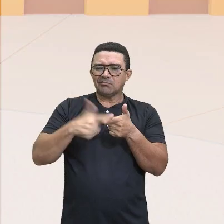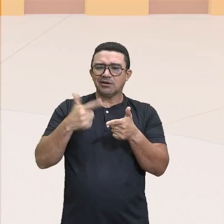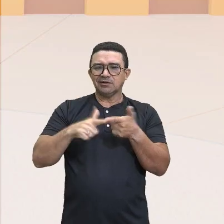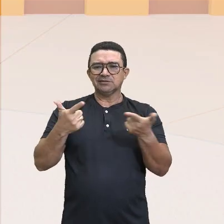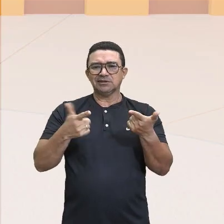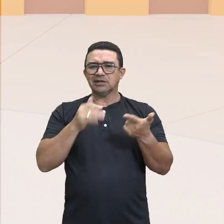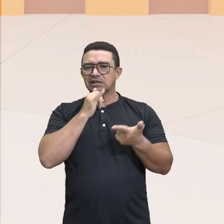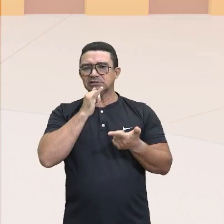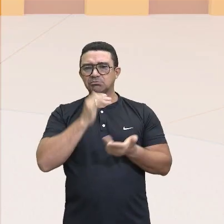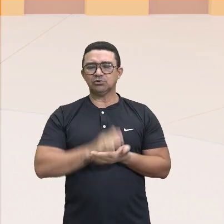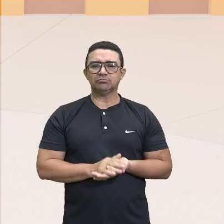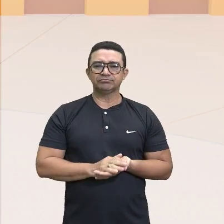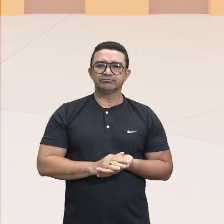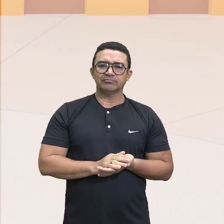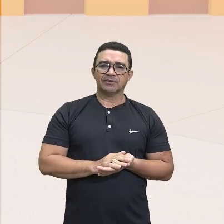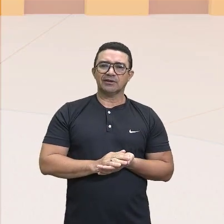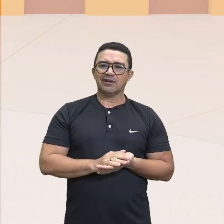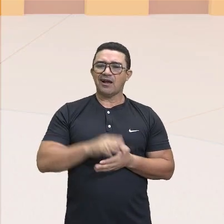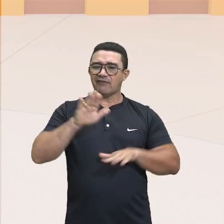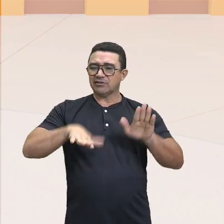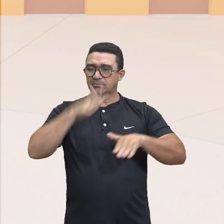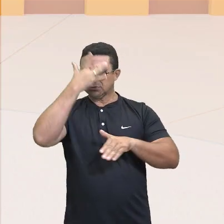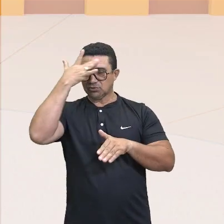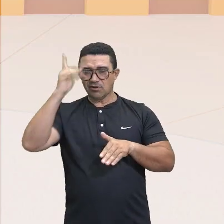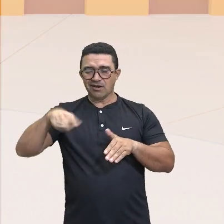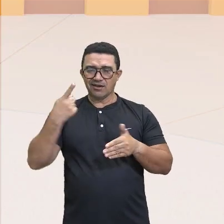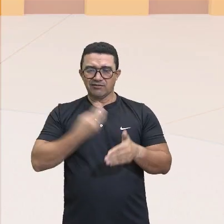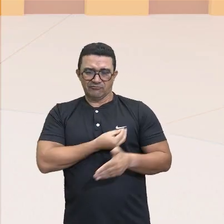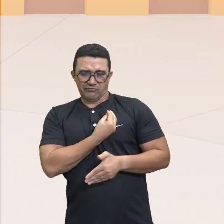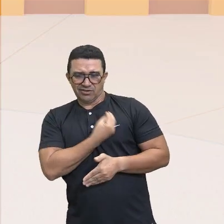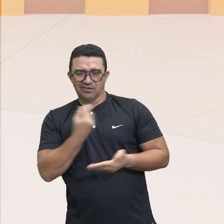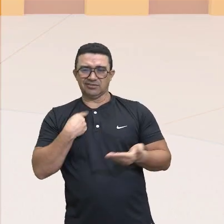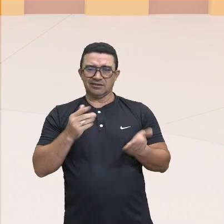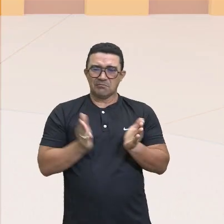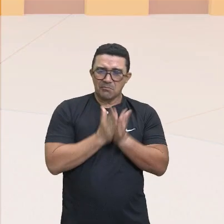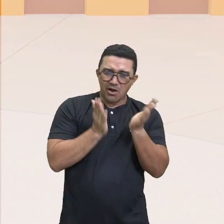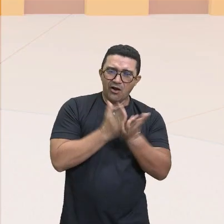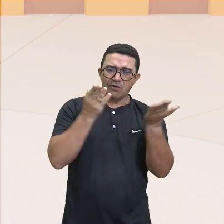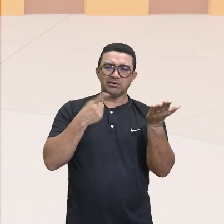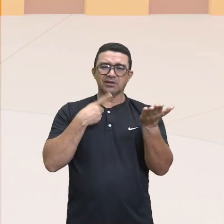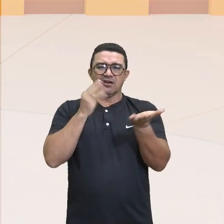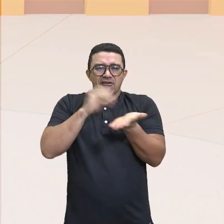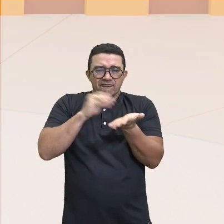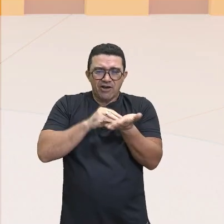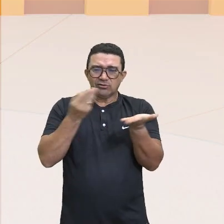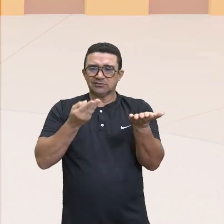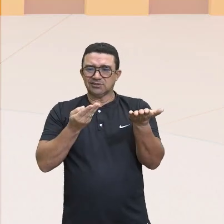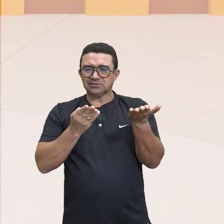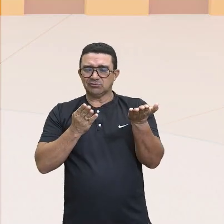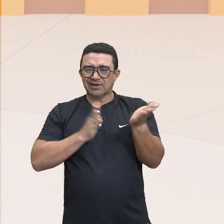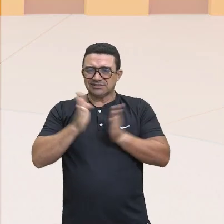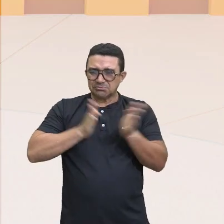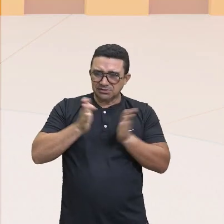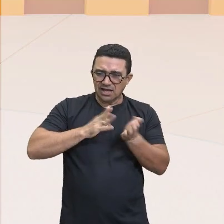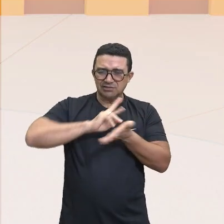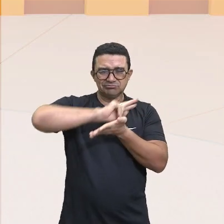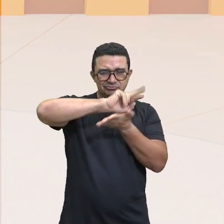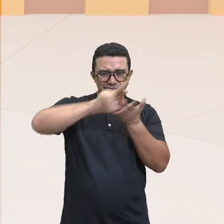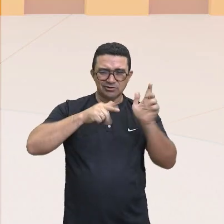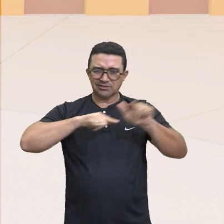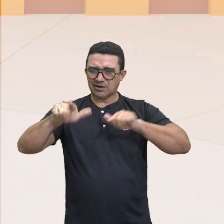suas próprias formas aí, de vida, de acesso a serviços básicos, enfim.